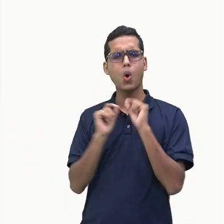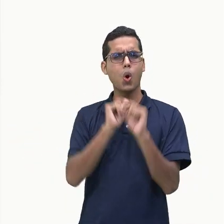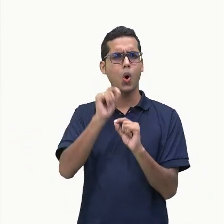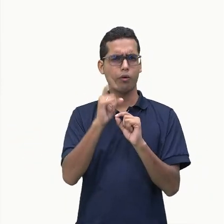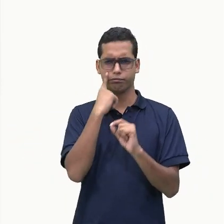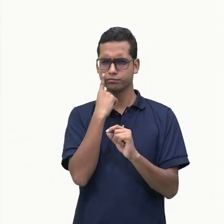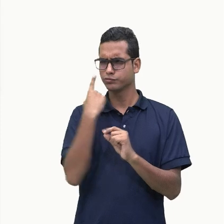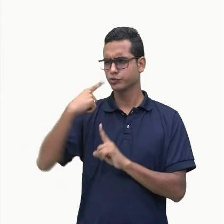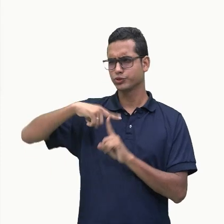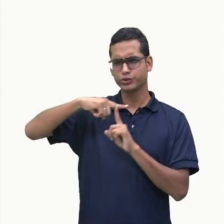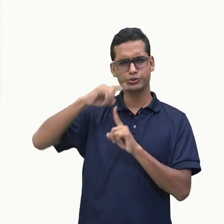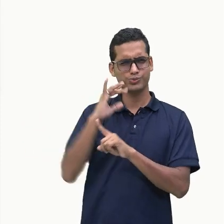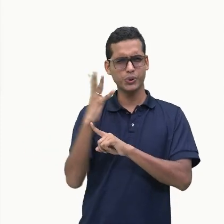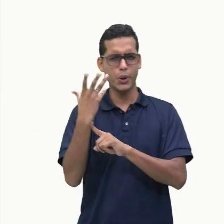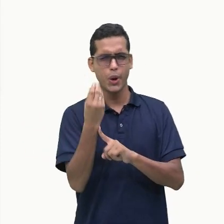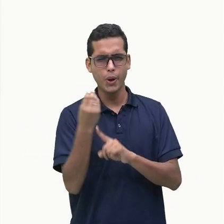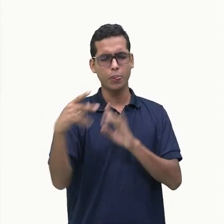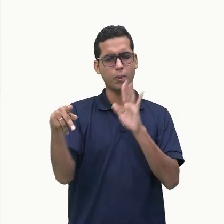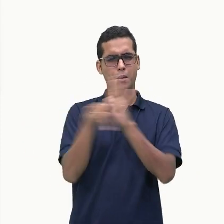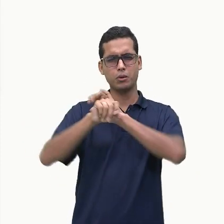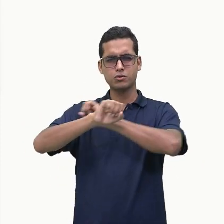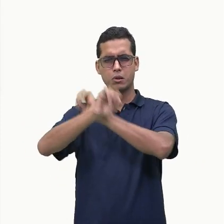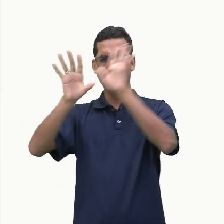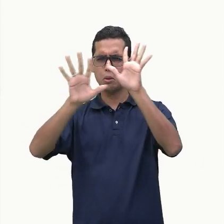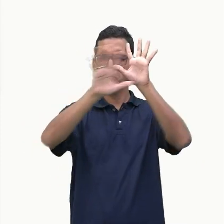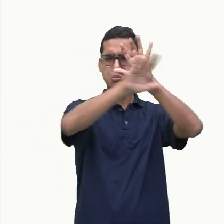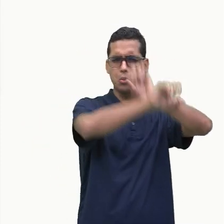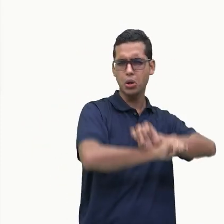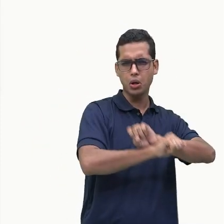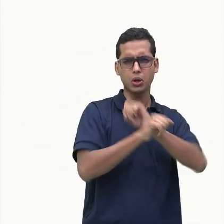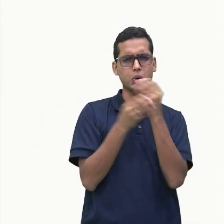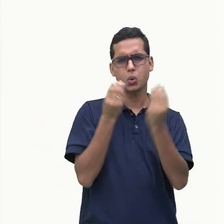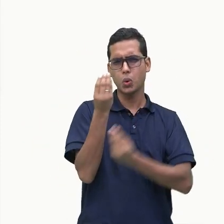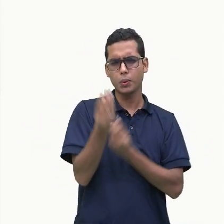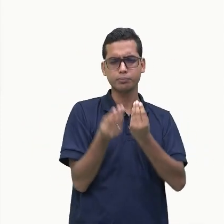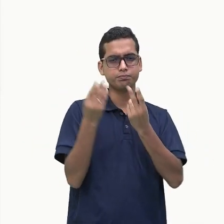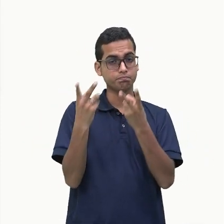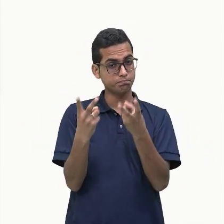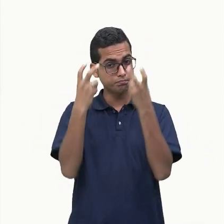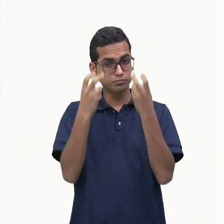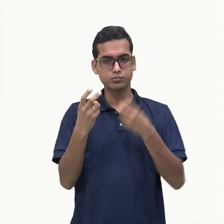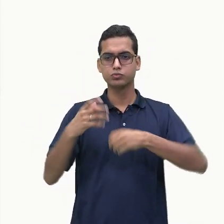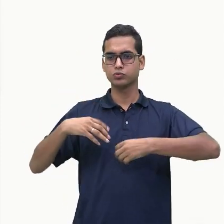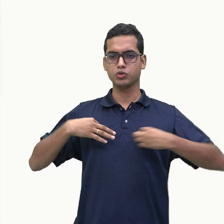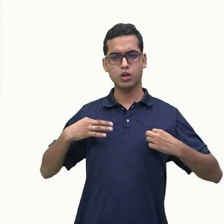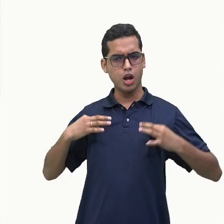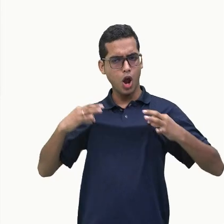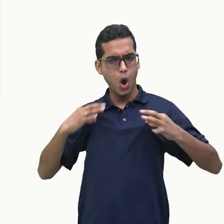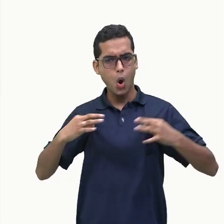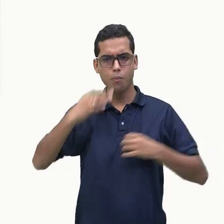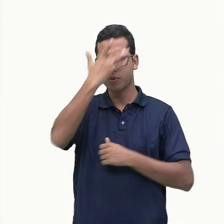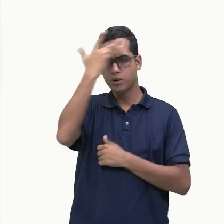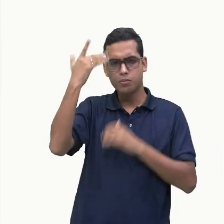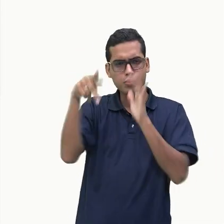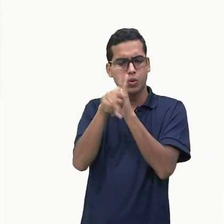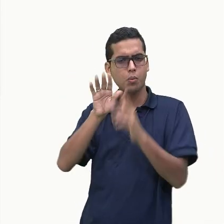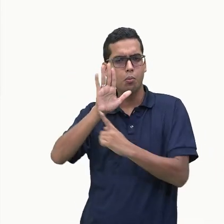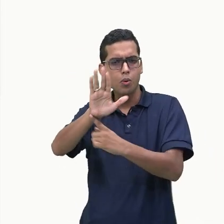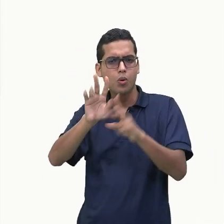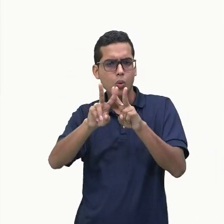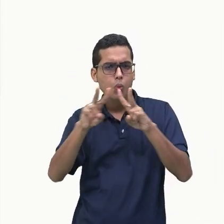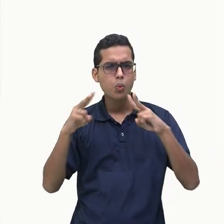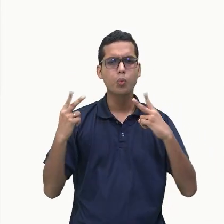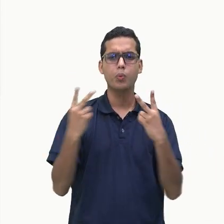justamente quando você percebe na roupa, né, das pessoas esse volume. Claro, o que